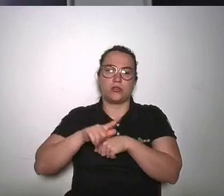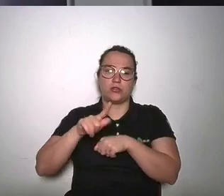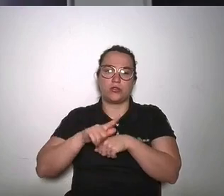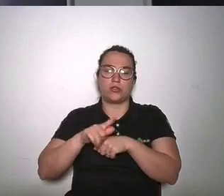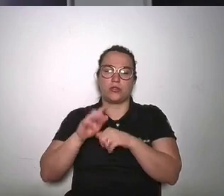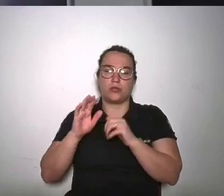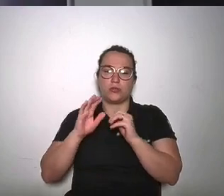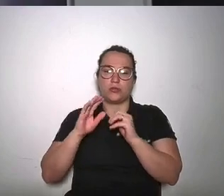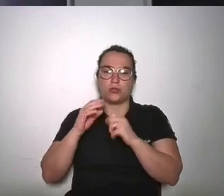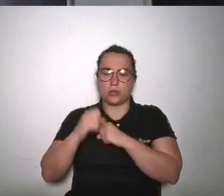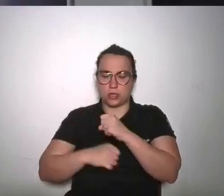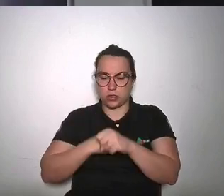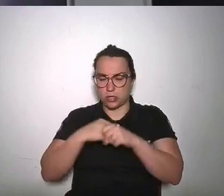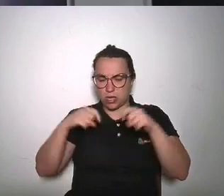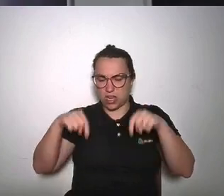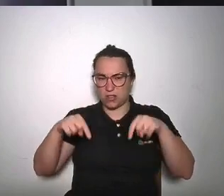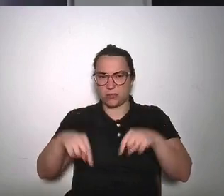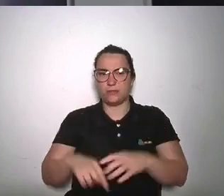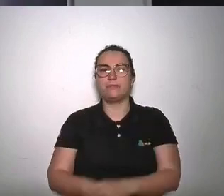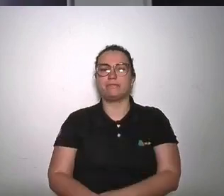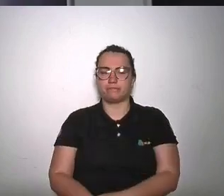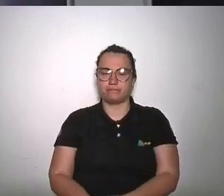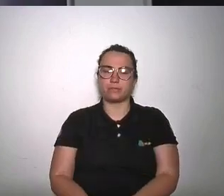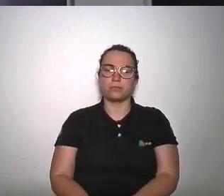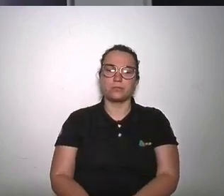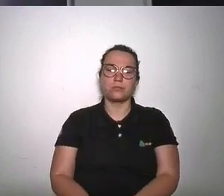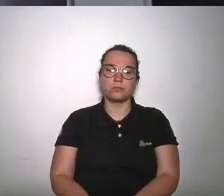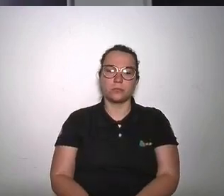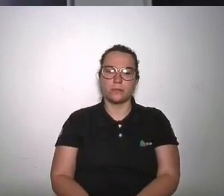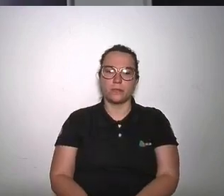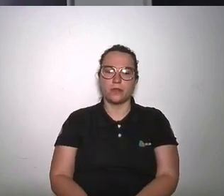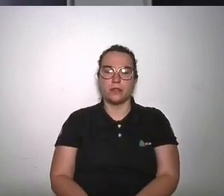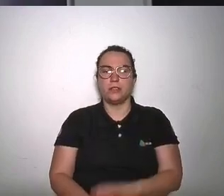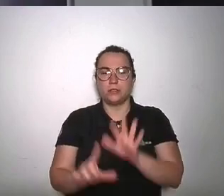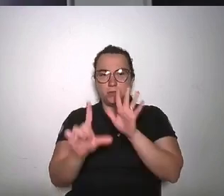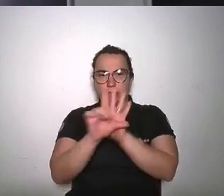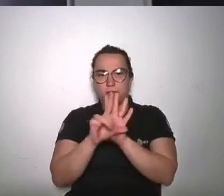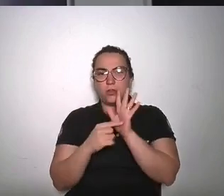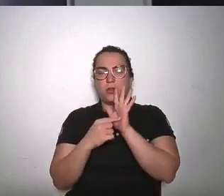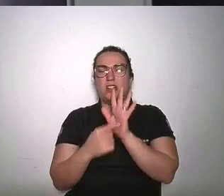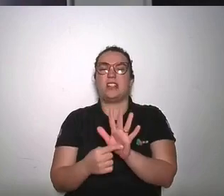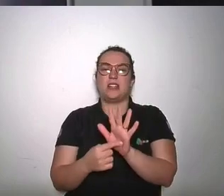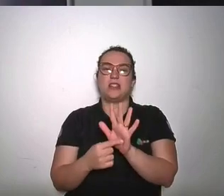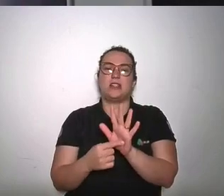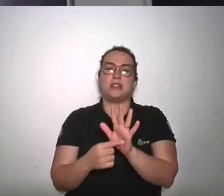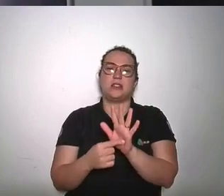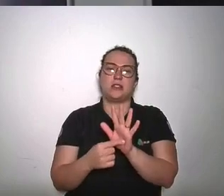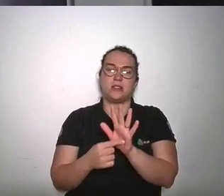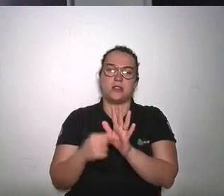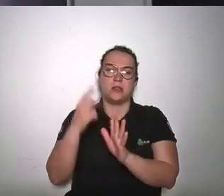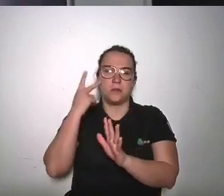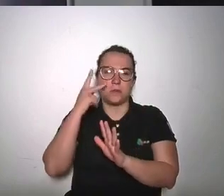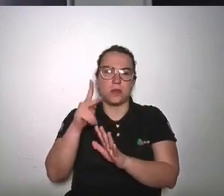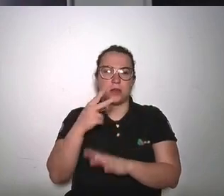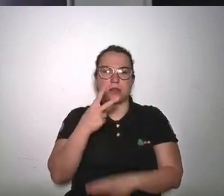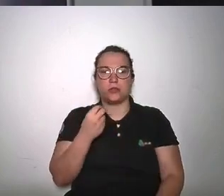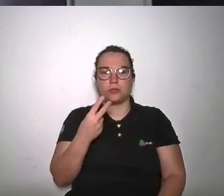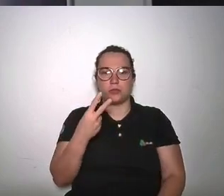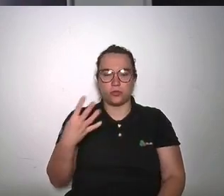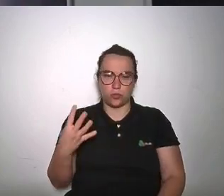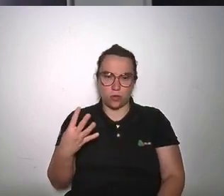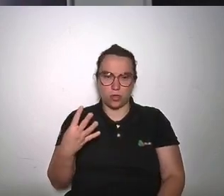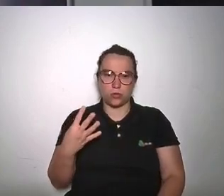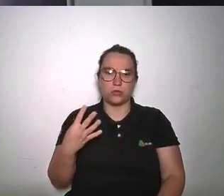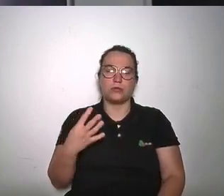Legislativo deste ano. Então, está ali a lei, estima-se a receita e fixa as despesas para o exercício 2024 e dá